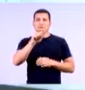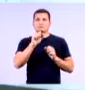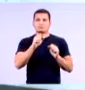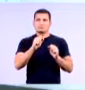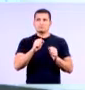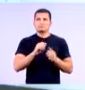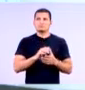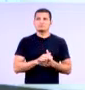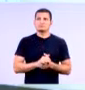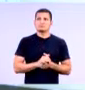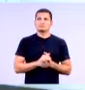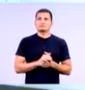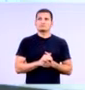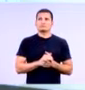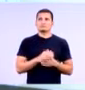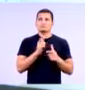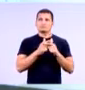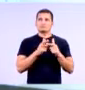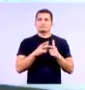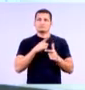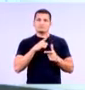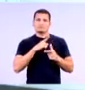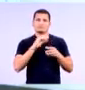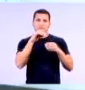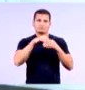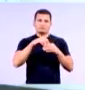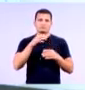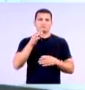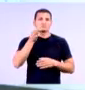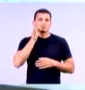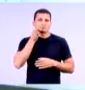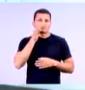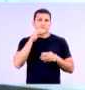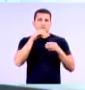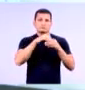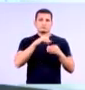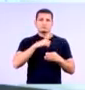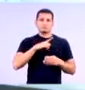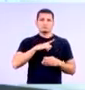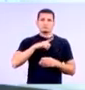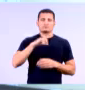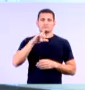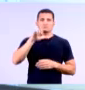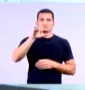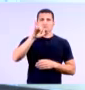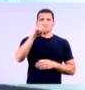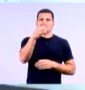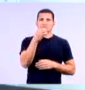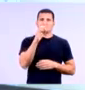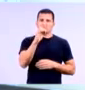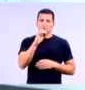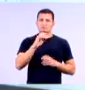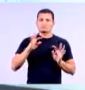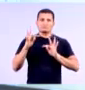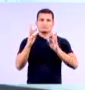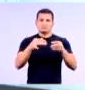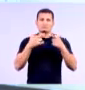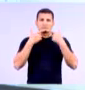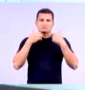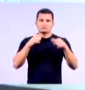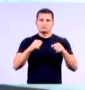quê? Existe um coletor de lixo no Java. Geralmente todas as linguagens de alto nível hoje, Java, C#,